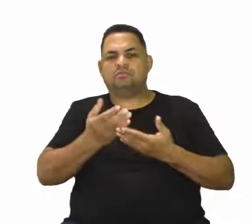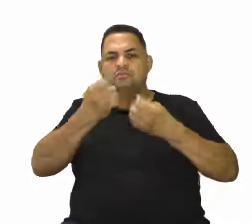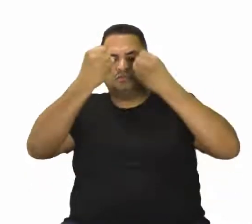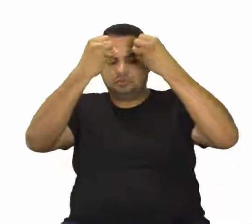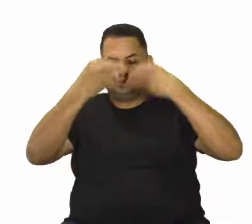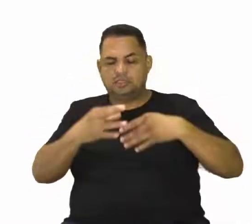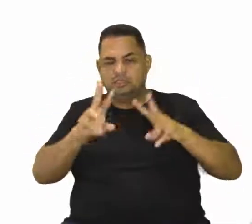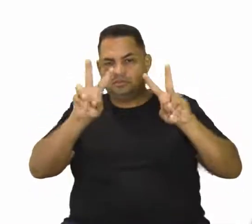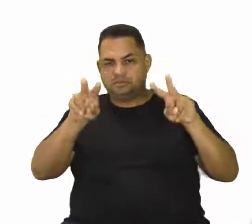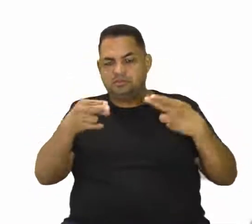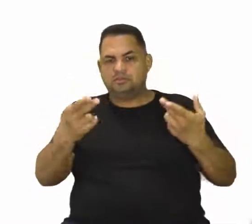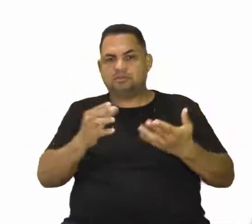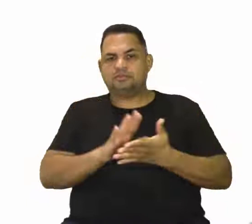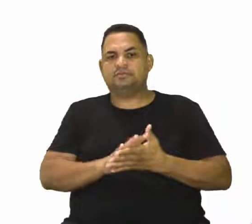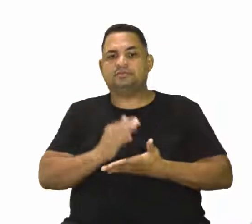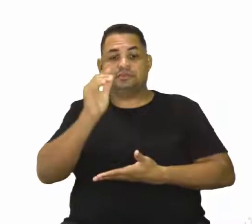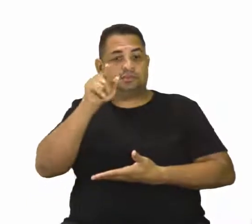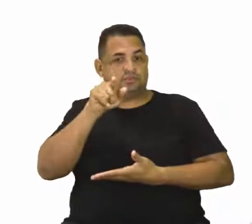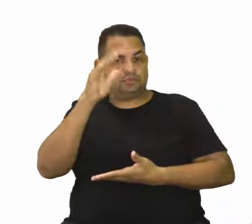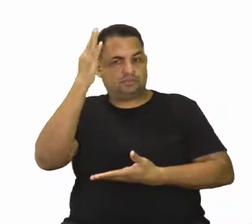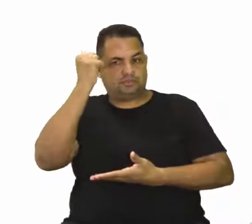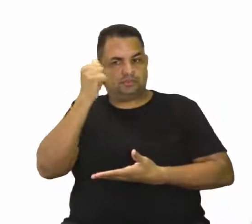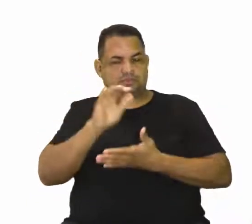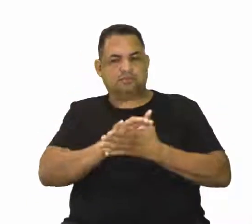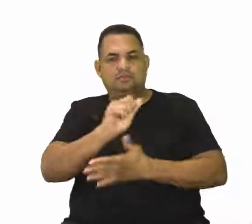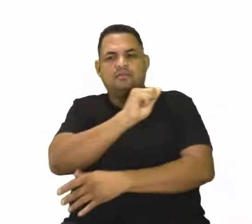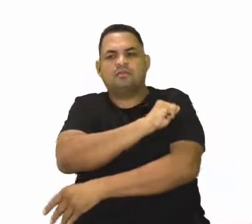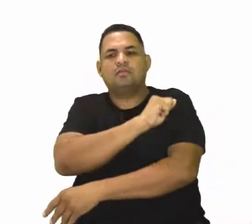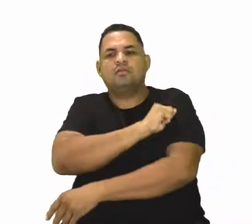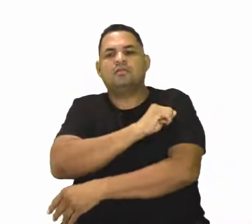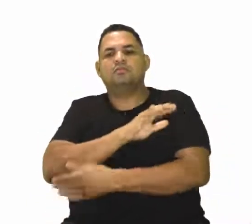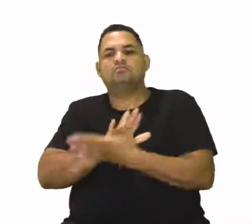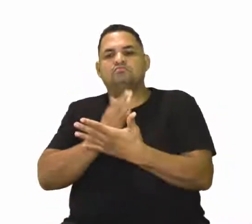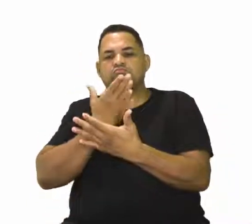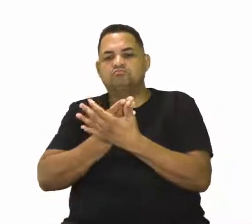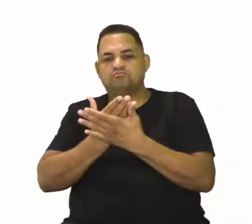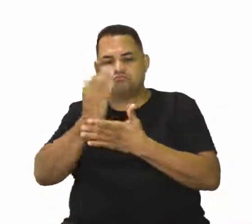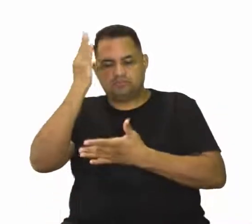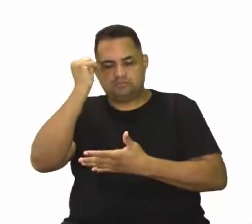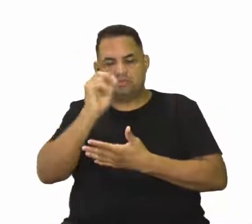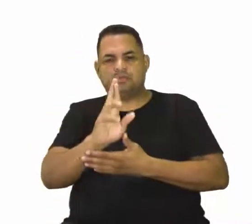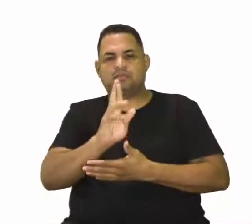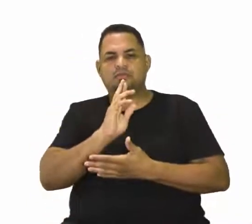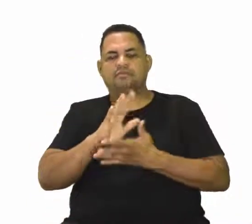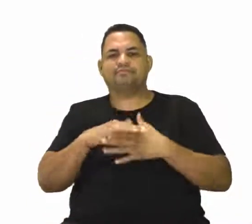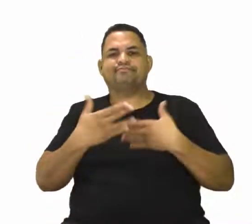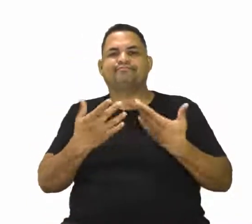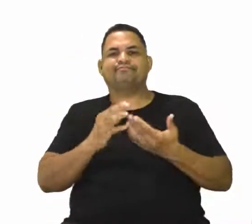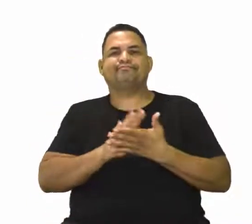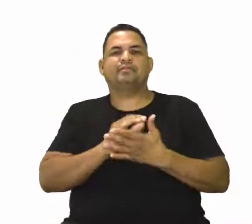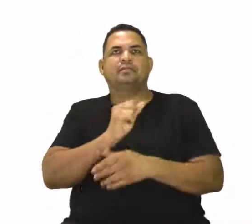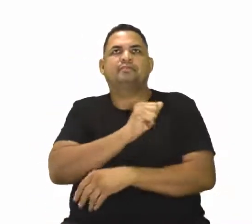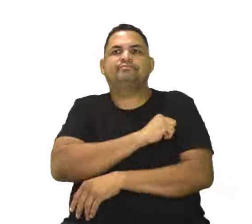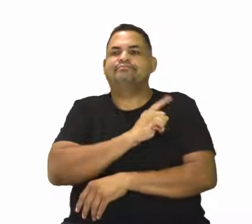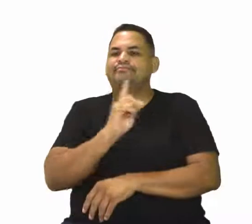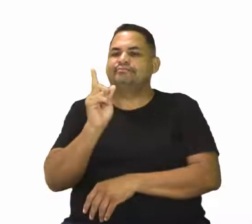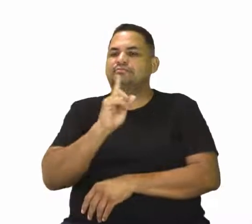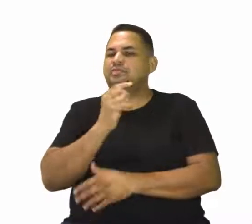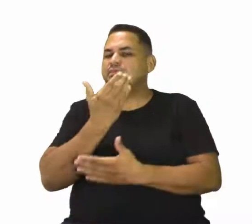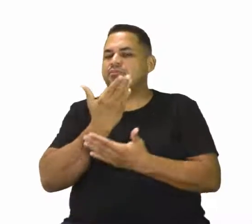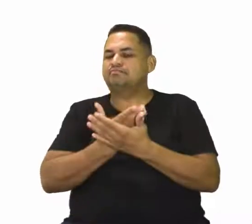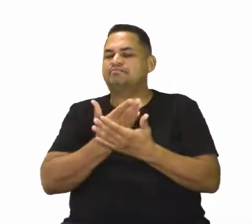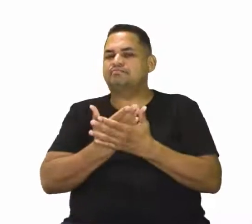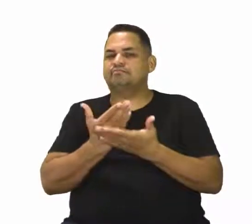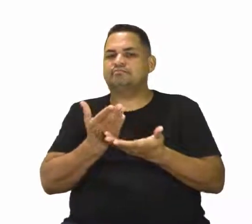esse tema aí você vai saber o aluno que estuda ele sabe responder o aluno que não estuda Nem